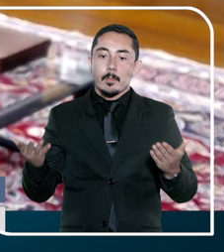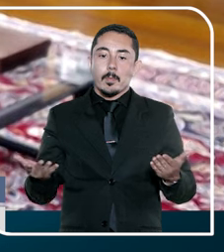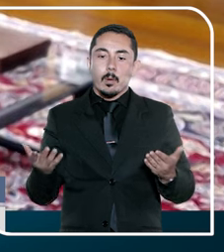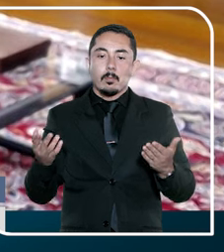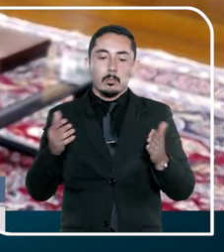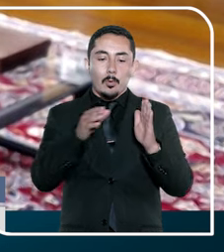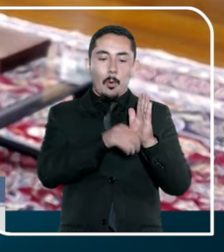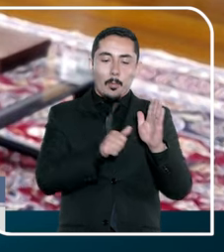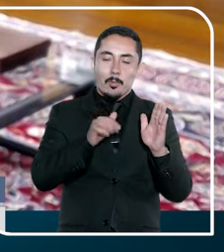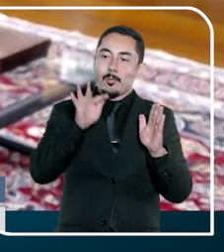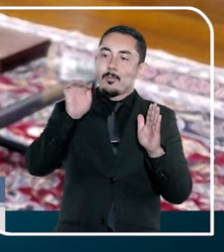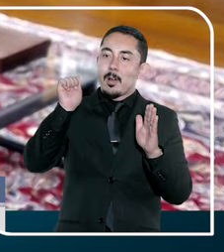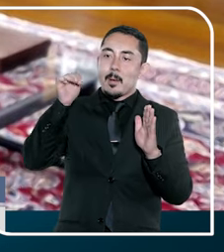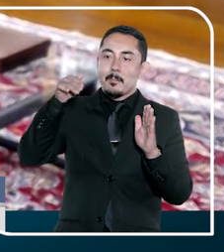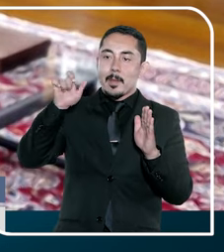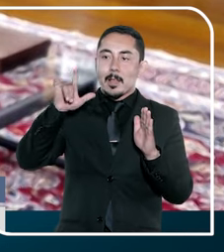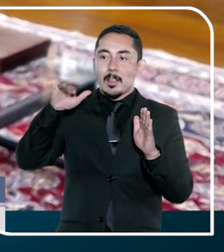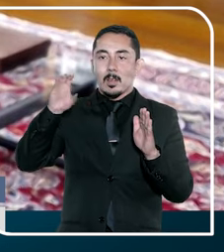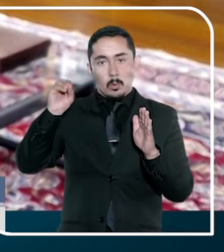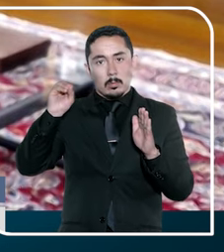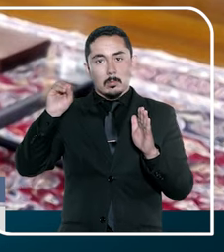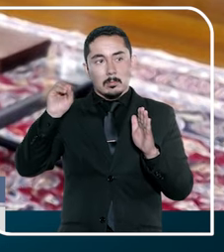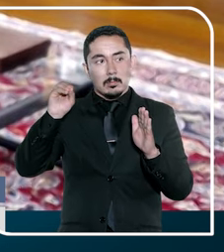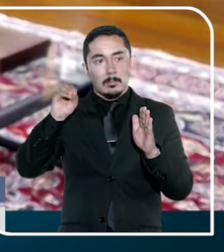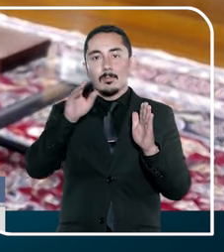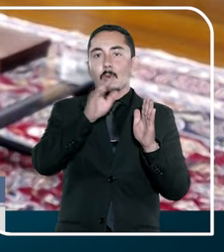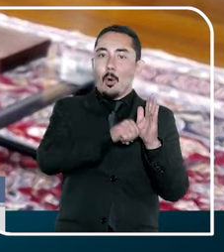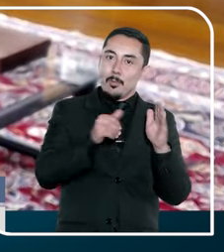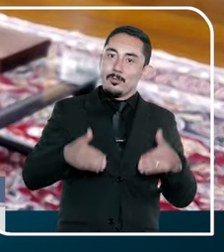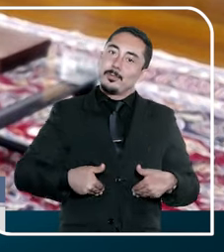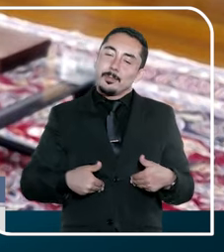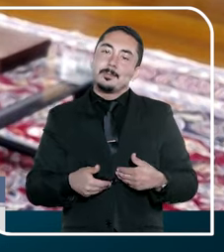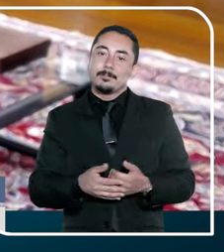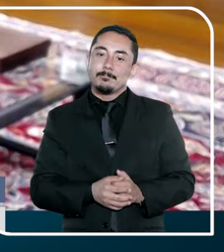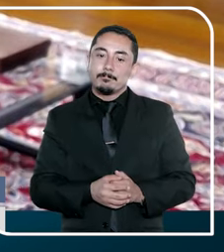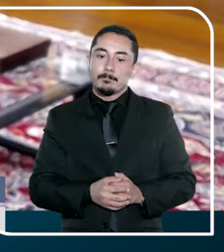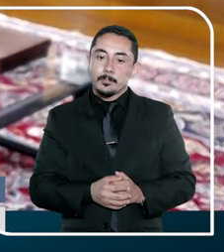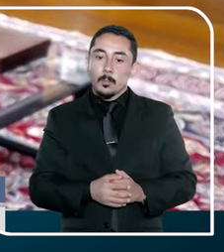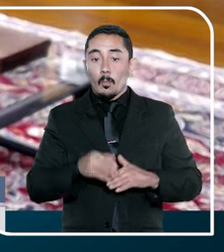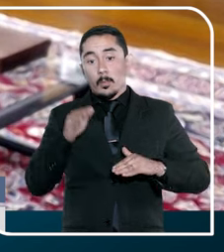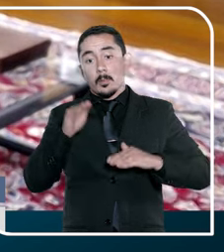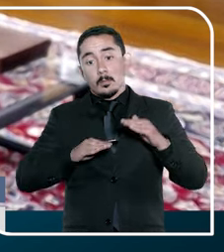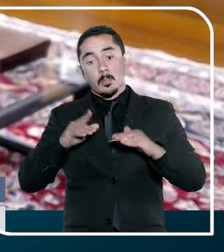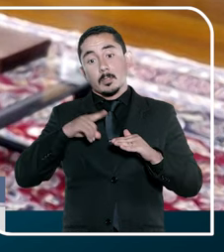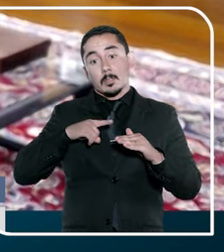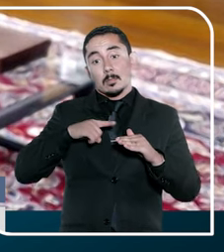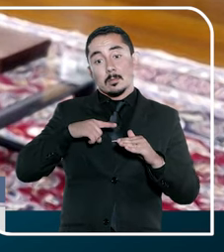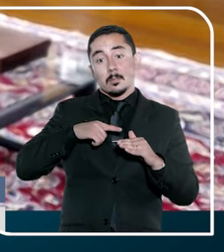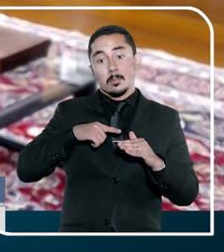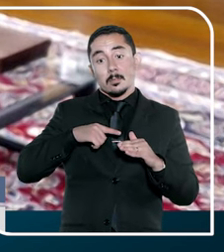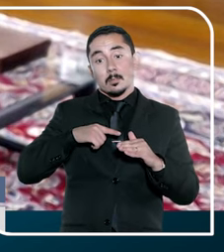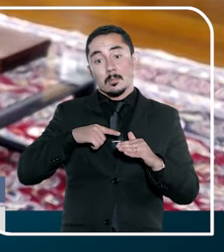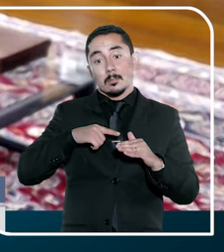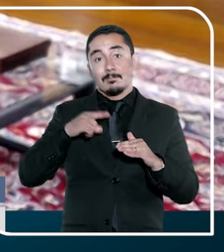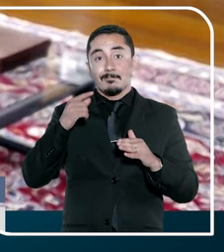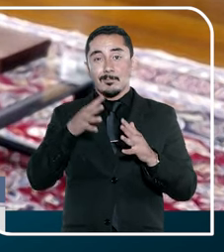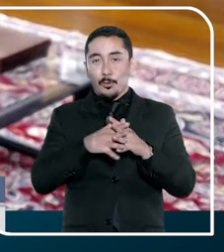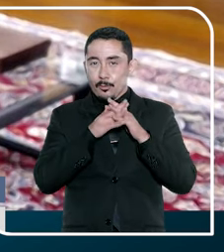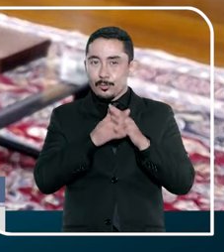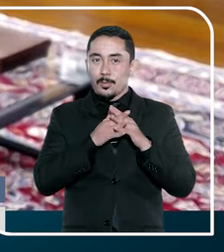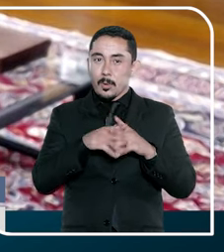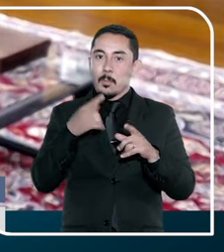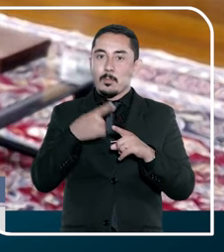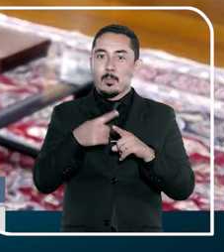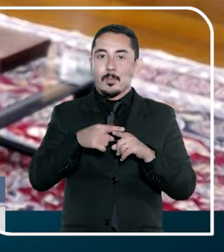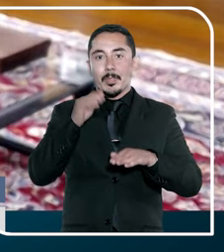fto significante é outra embora às vezes possa até haver uma certa eh confusão porque muitas